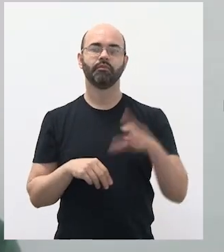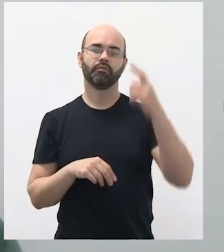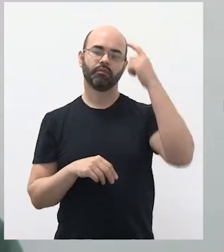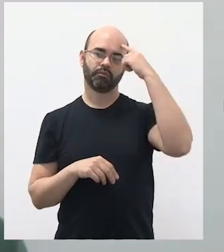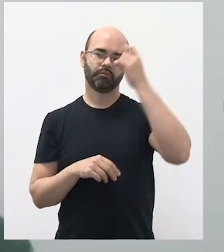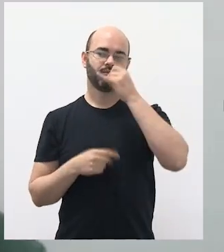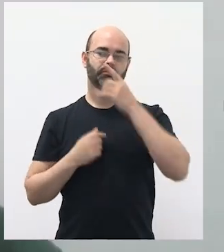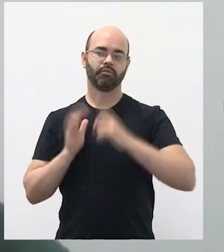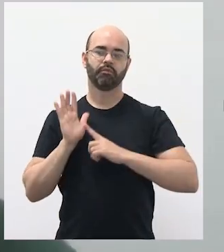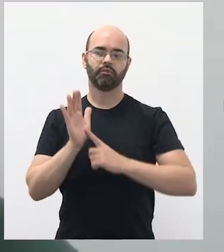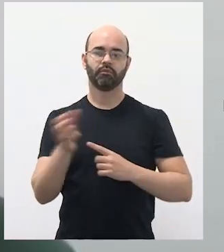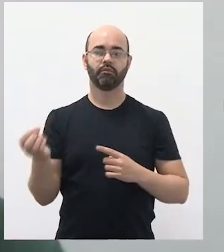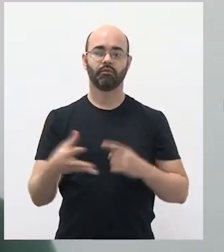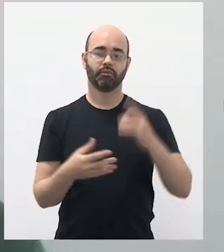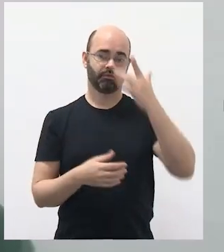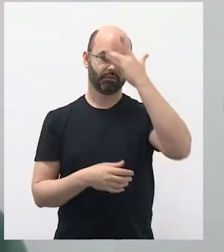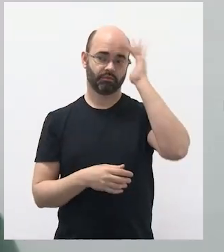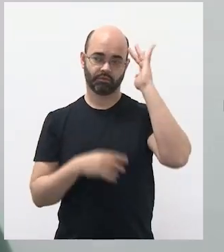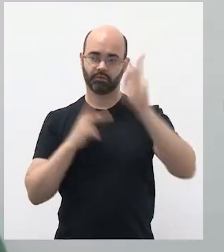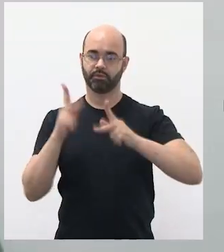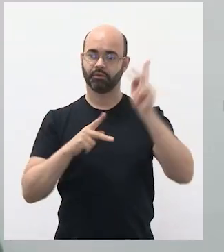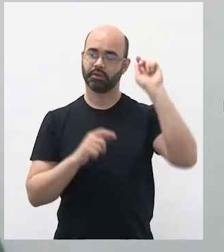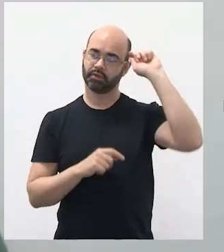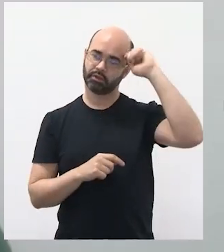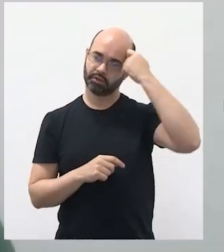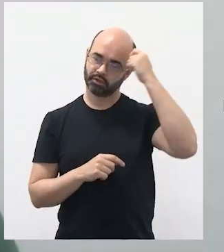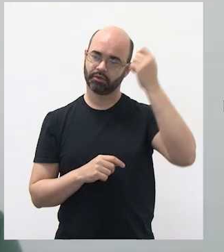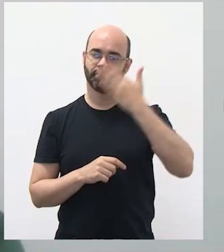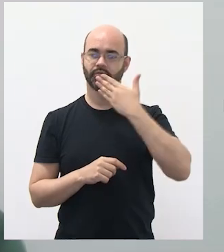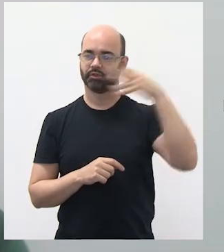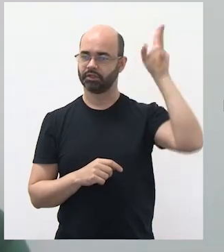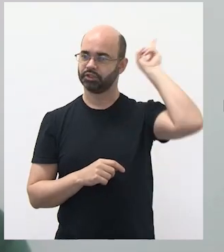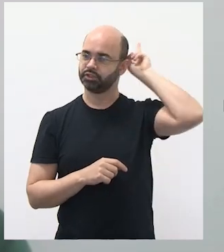representações de povos negros, dos povos negros indígenas,